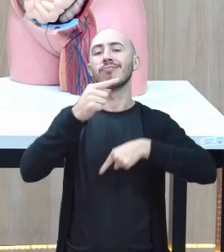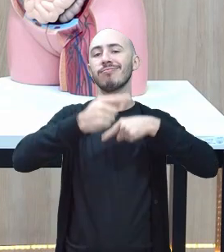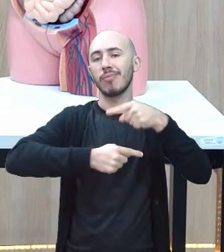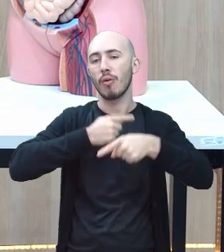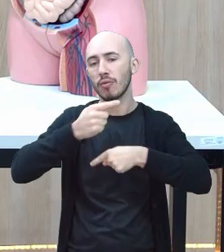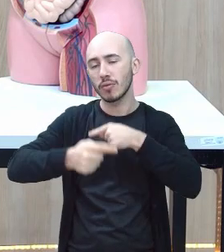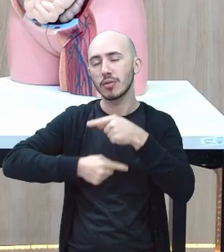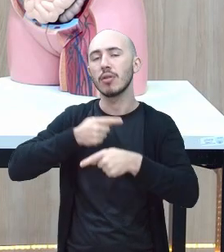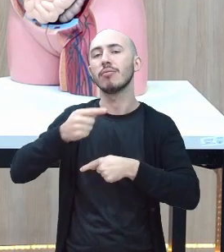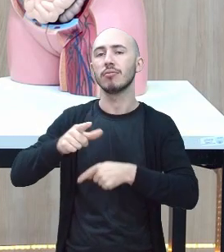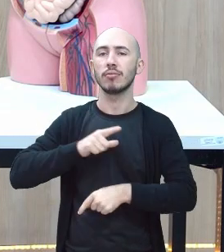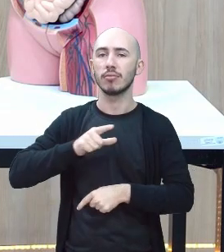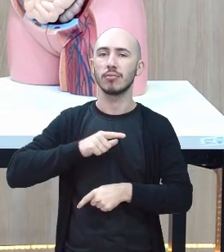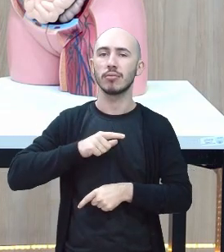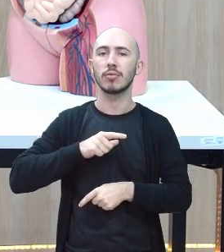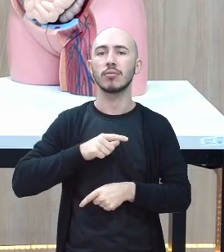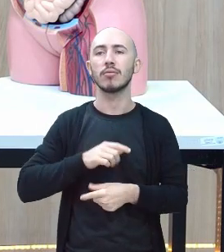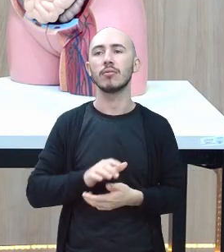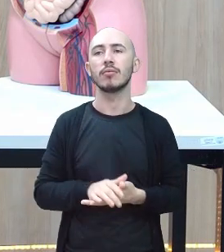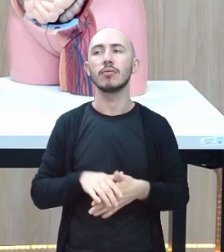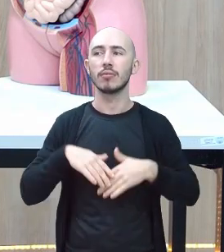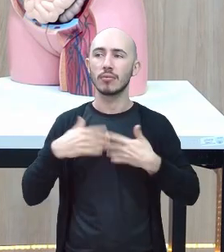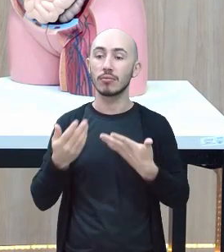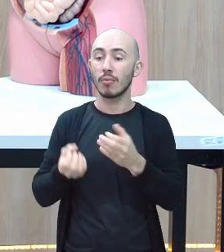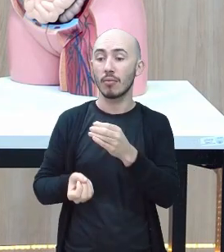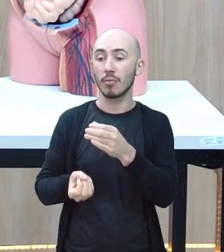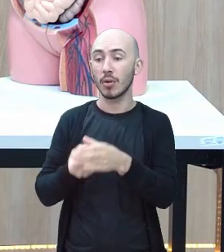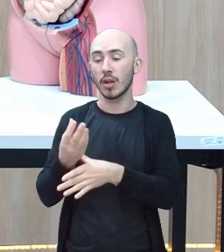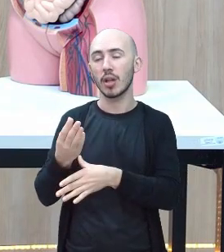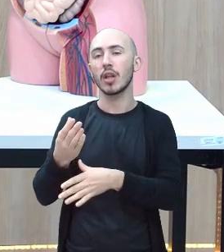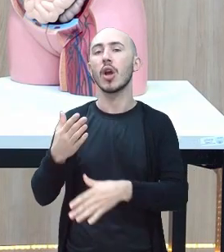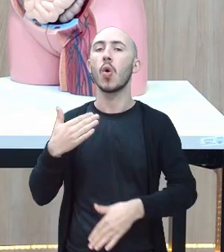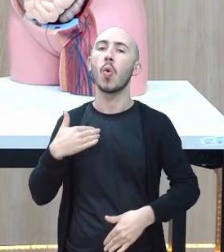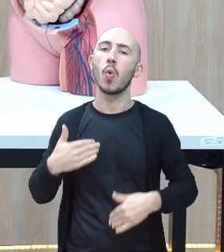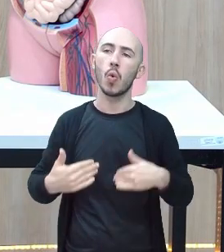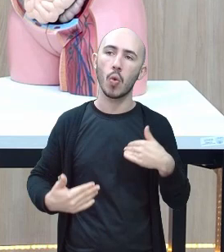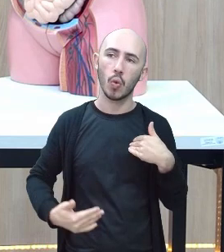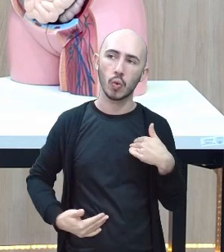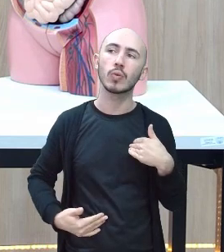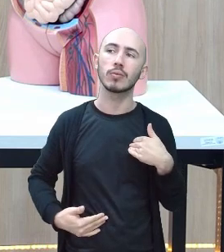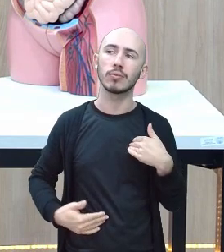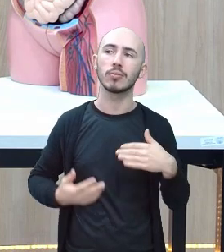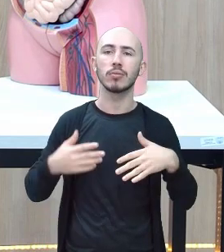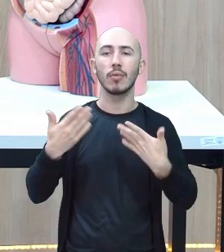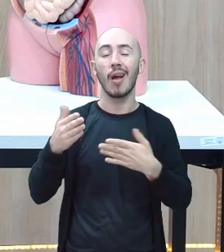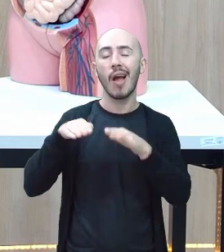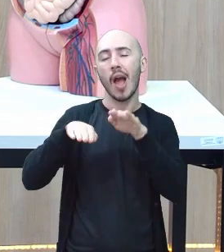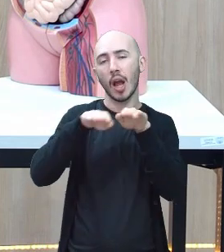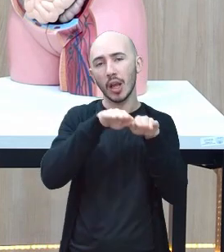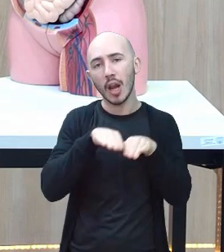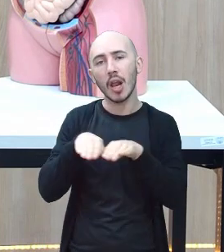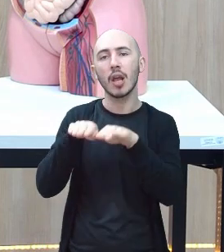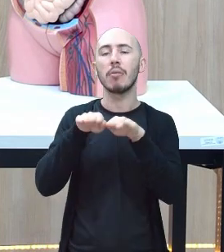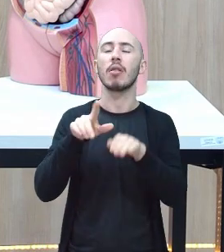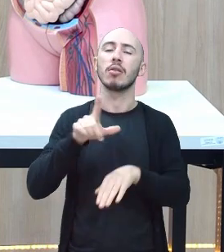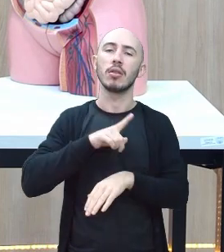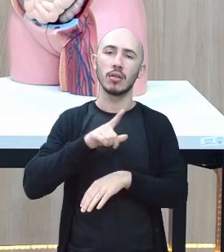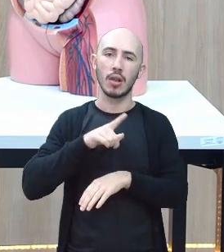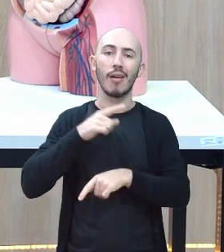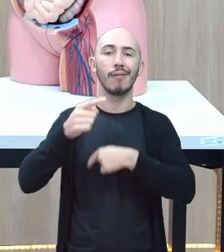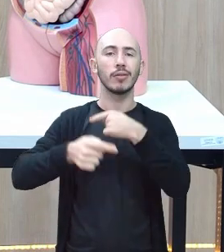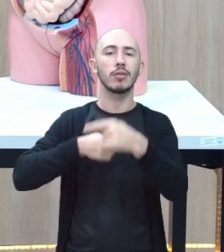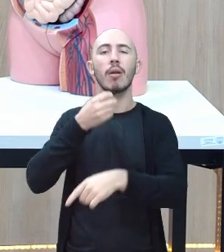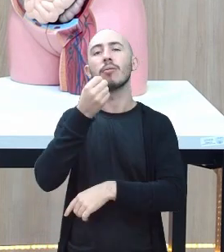sua atividade para formar o organismo, um organismo em equilíbrio, né? Que funcione